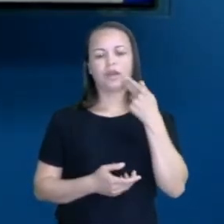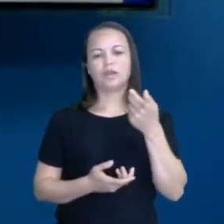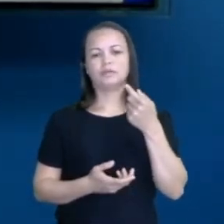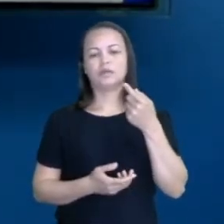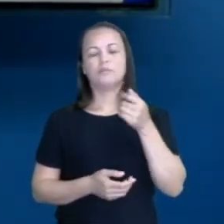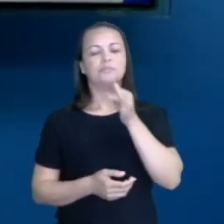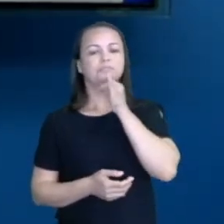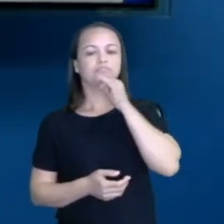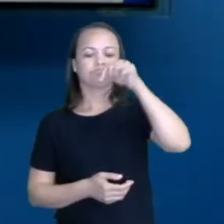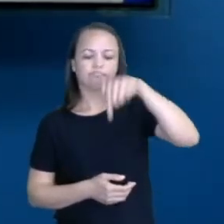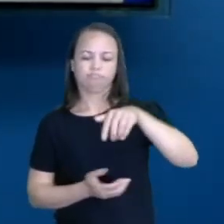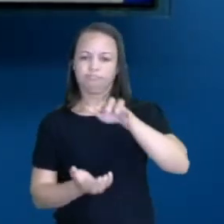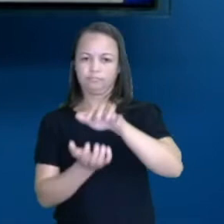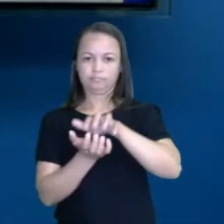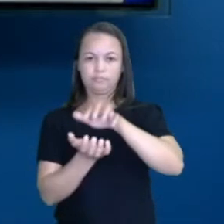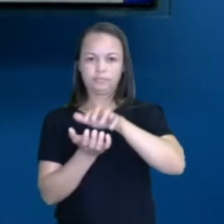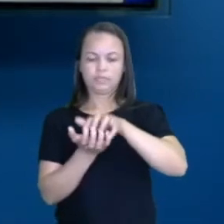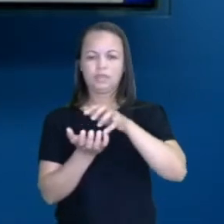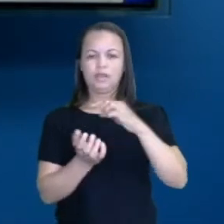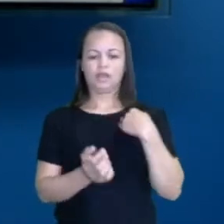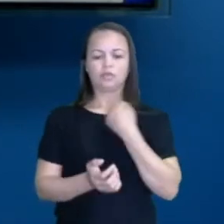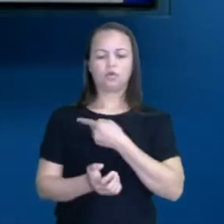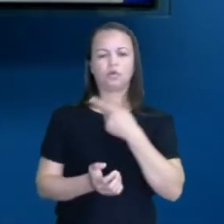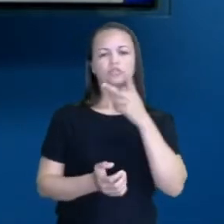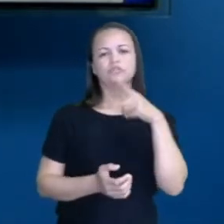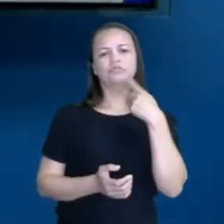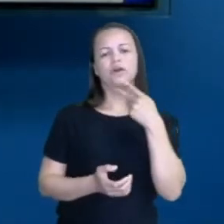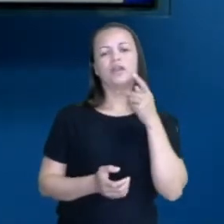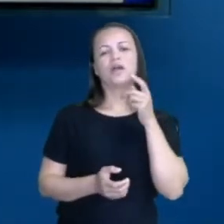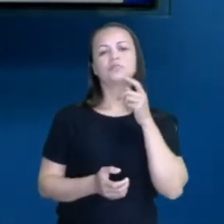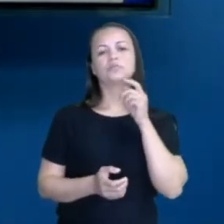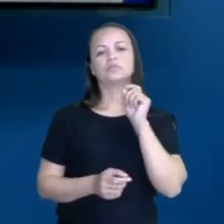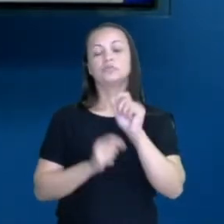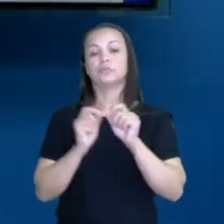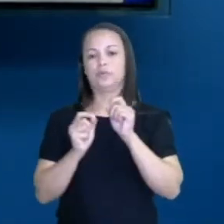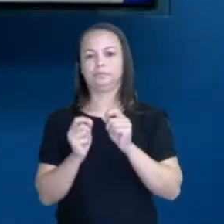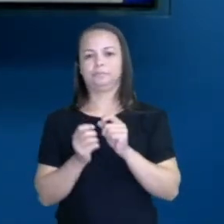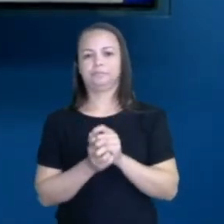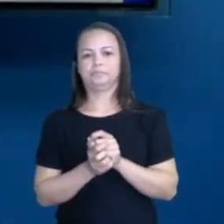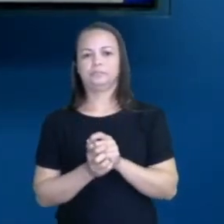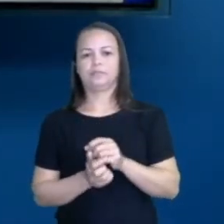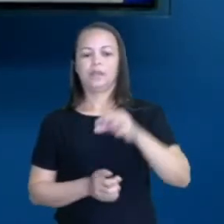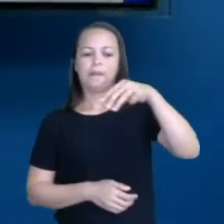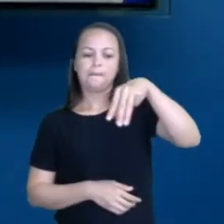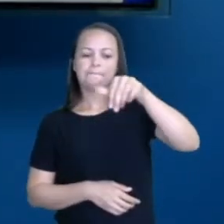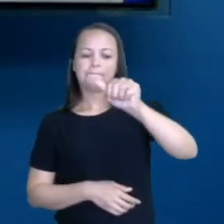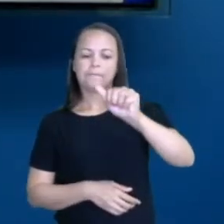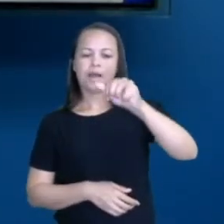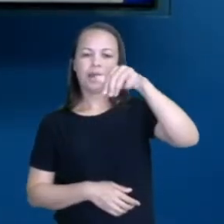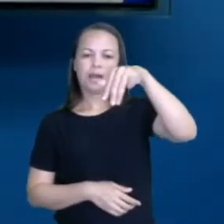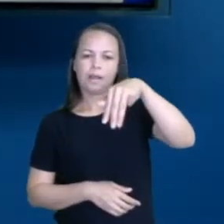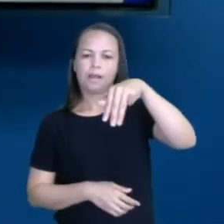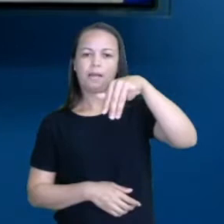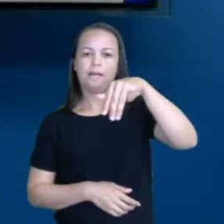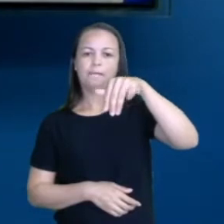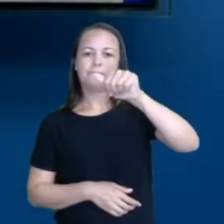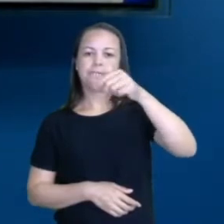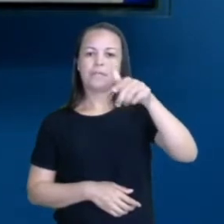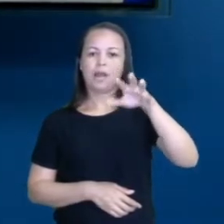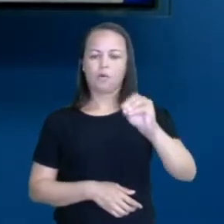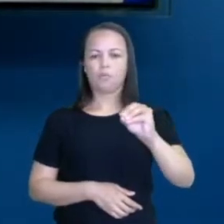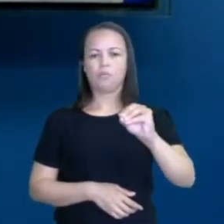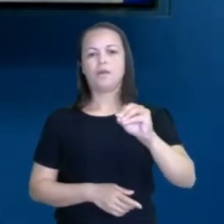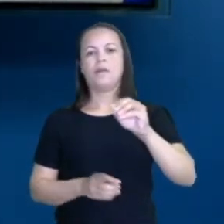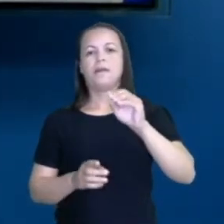em Pernambuco, nós fazemos a seguinte pronúncia: mamão, banana. Em